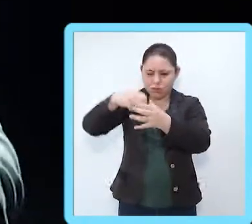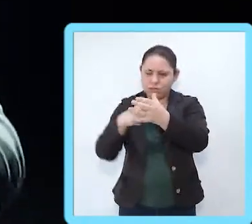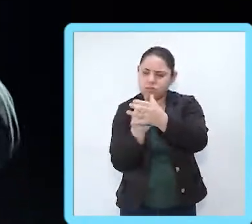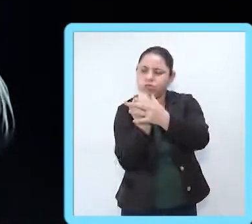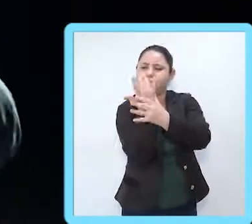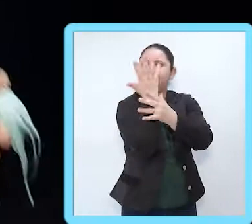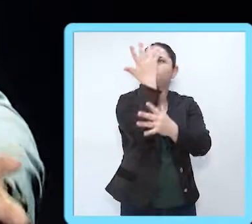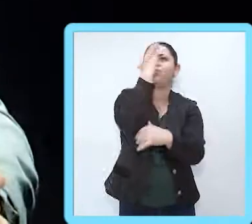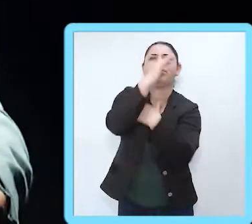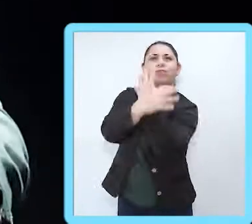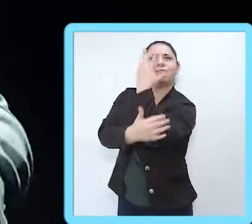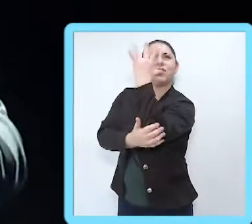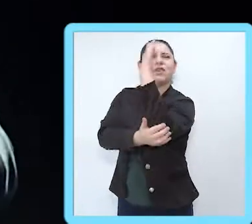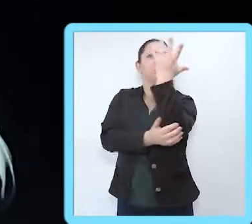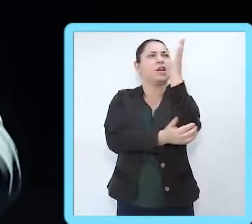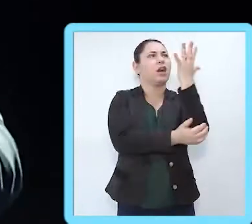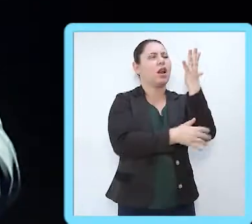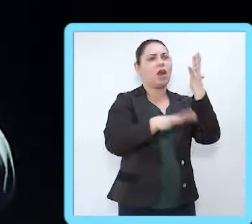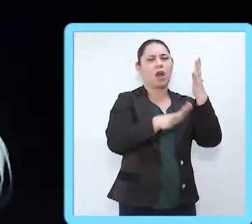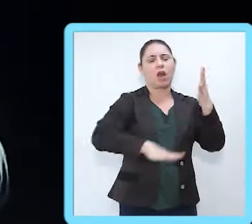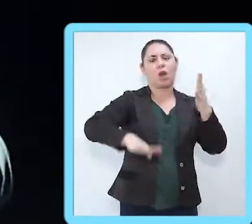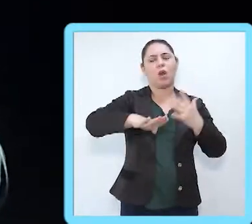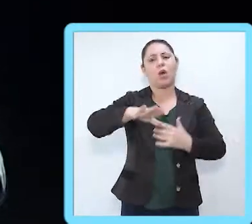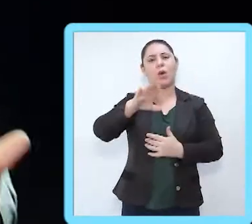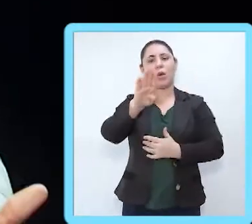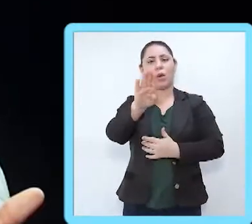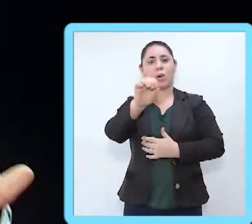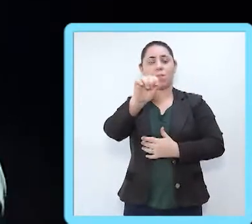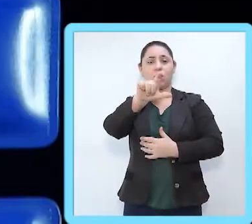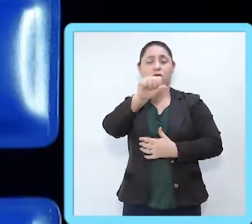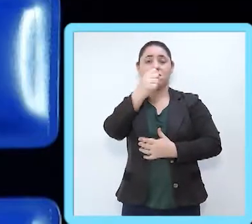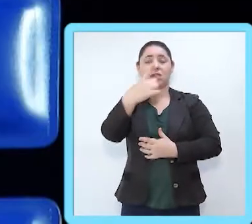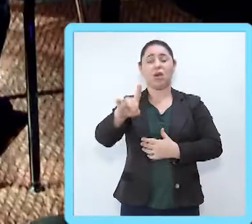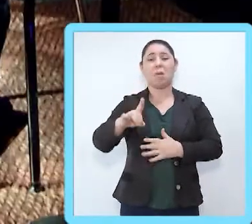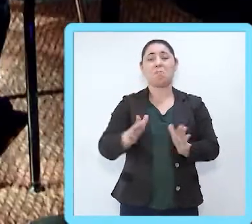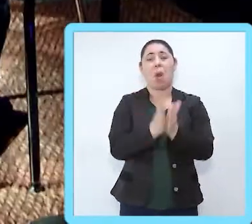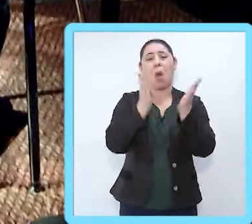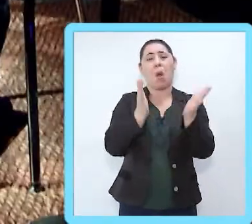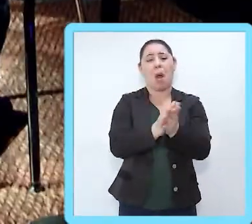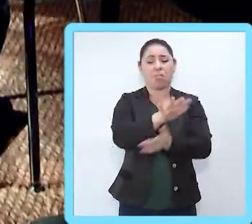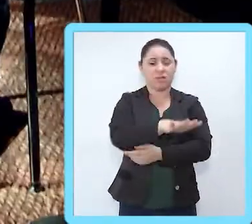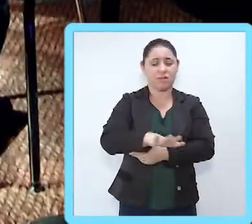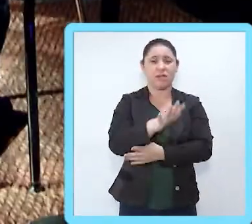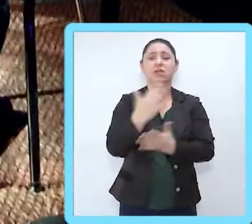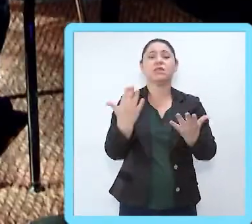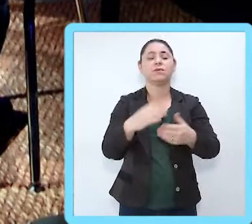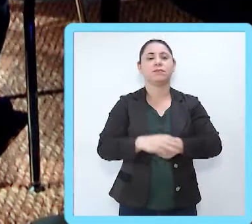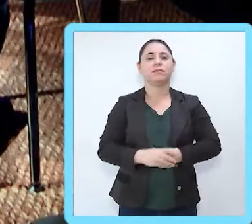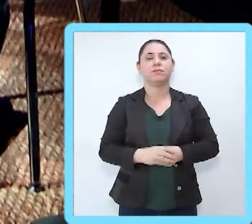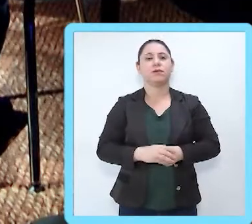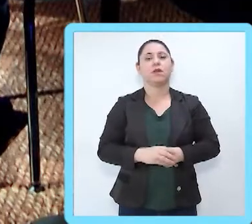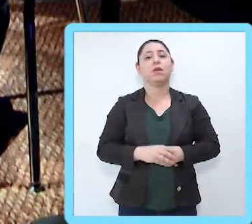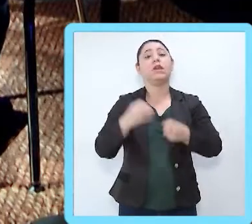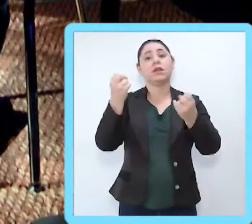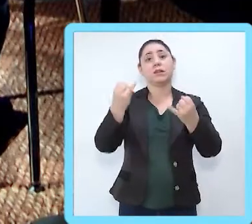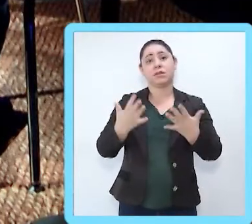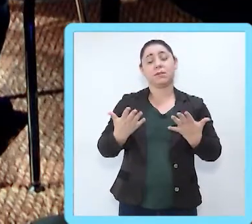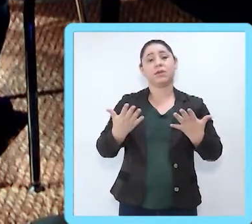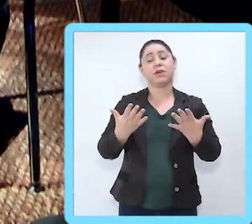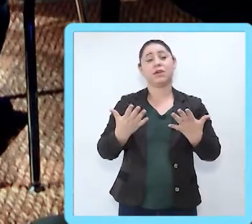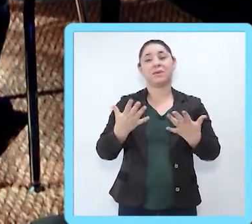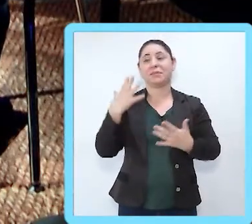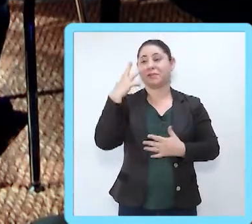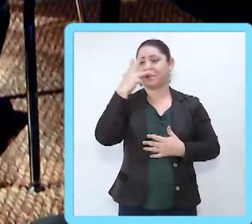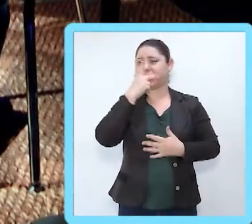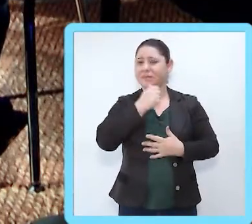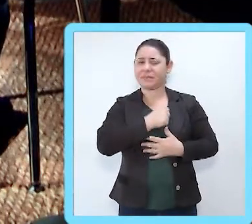conta um pouco, essa região do Bolsão, que o senhor falou que a região era muito empobrecida, né? Exato. O que o senhor Quando o senhor estava me contando, falando de um jeito tão bonito, quando o